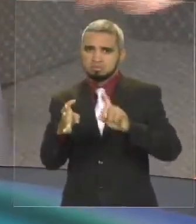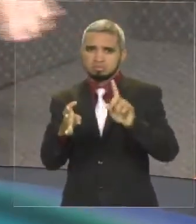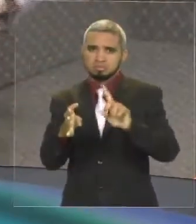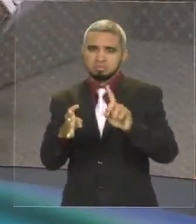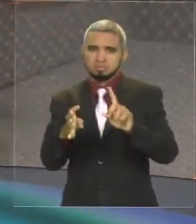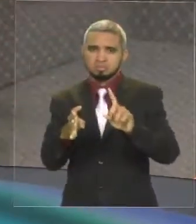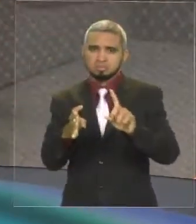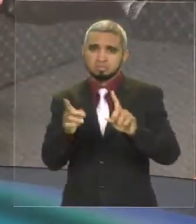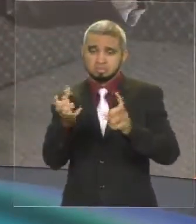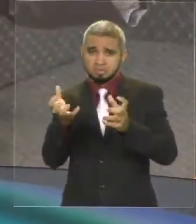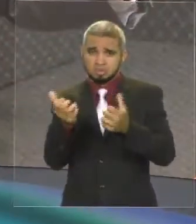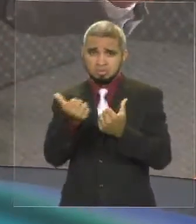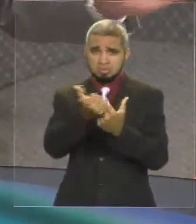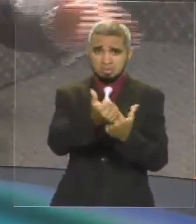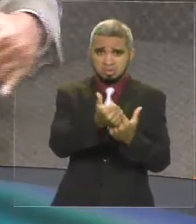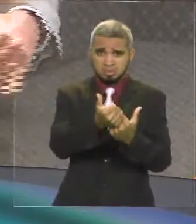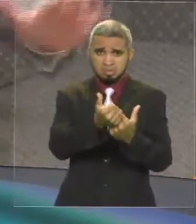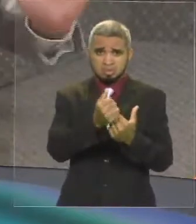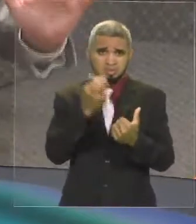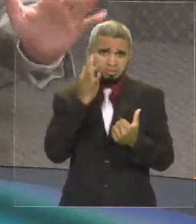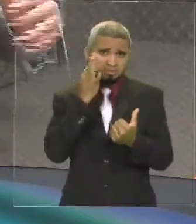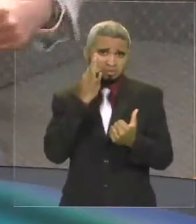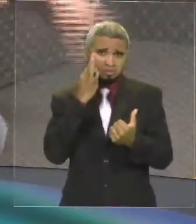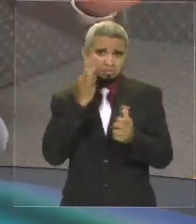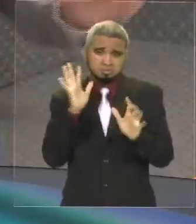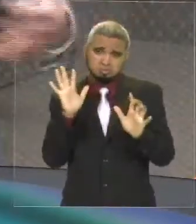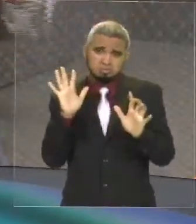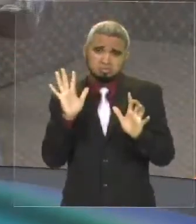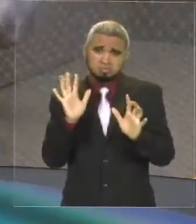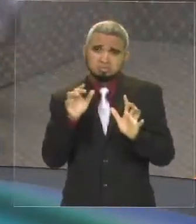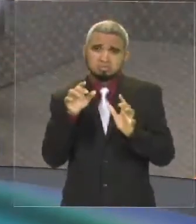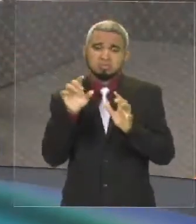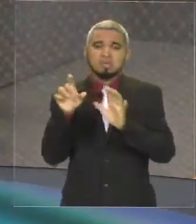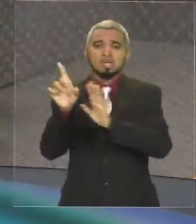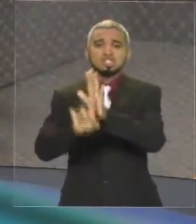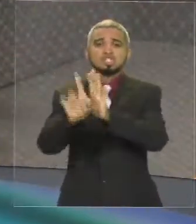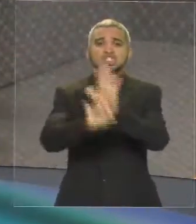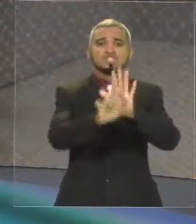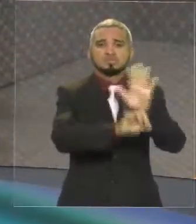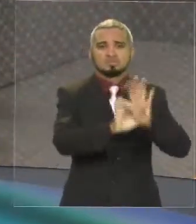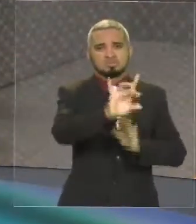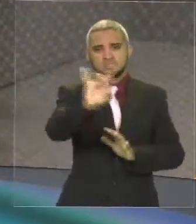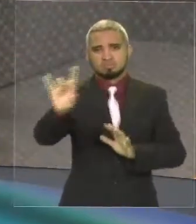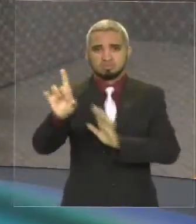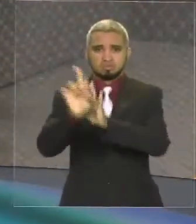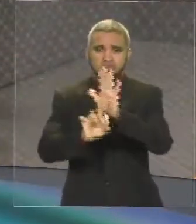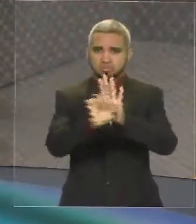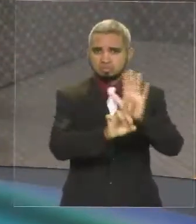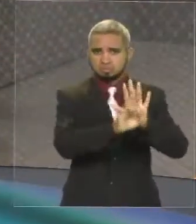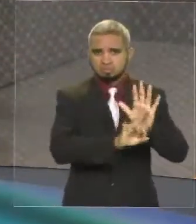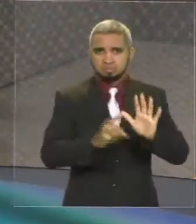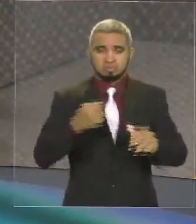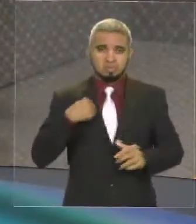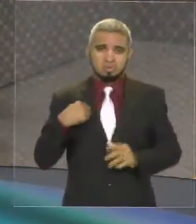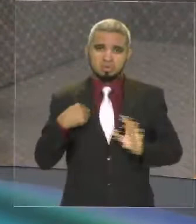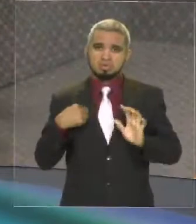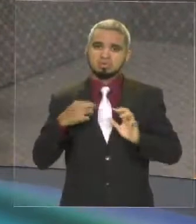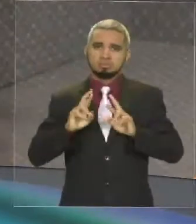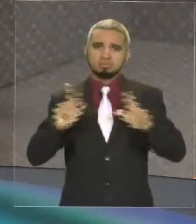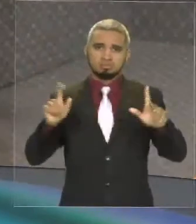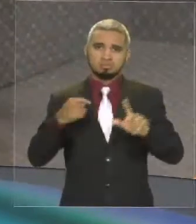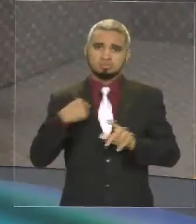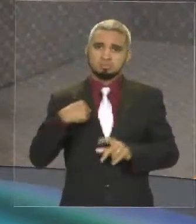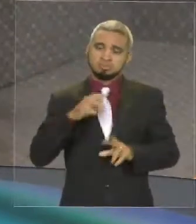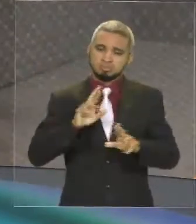governo incondicionalmente. É uma opção política, pragmática, não é a minha posição. Não é a minha